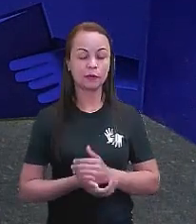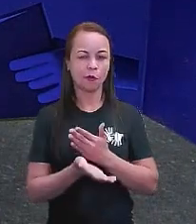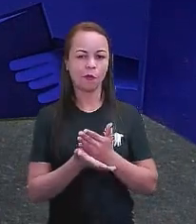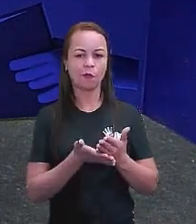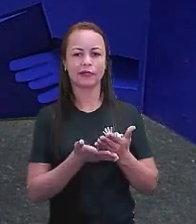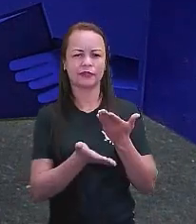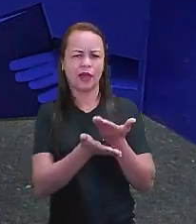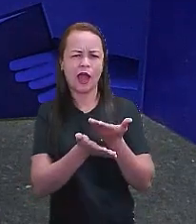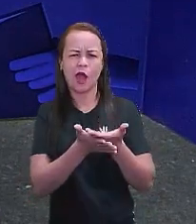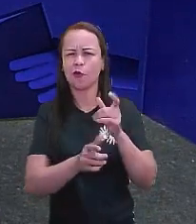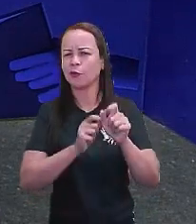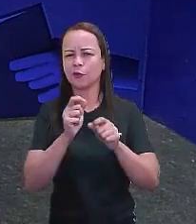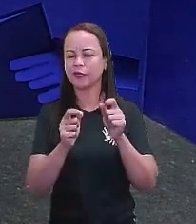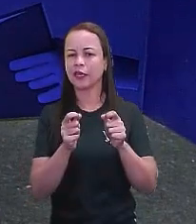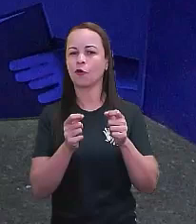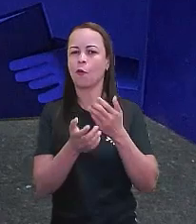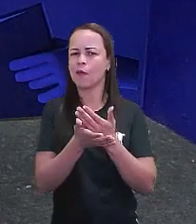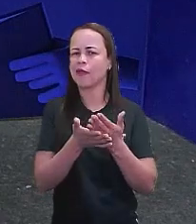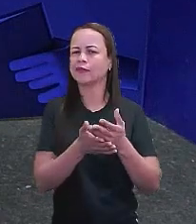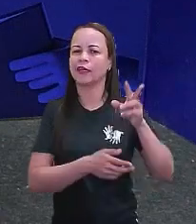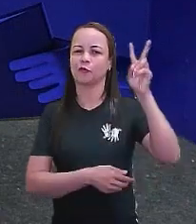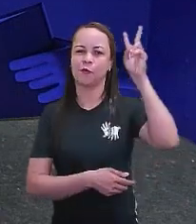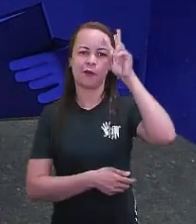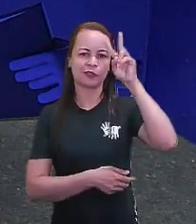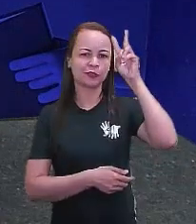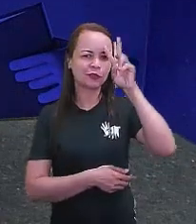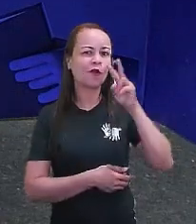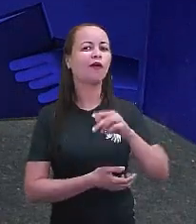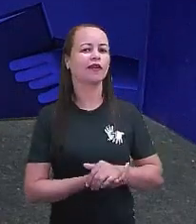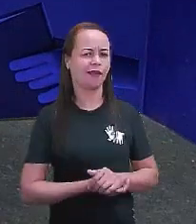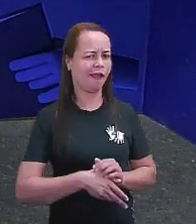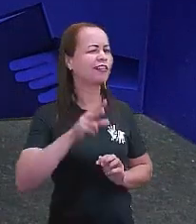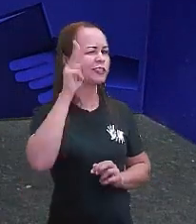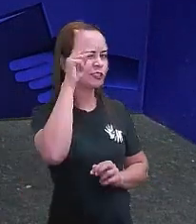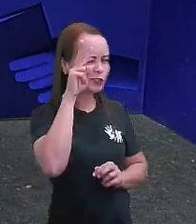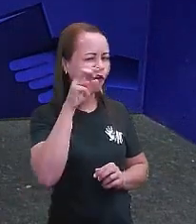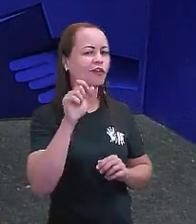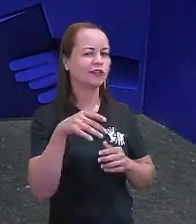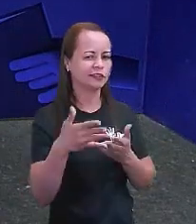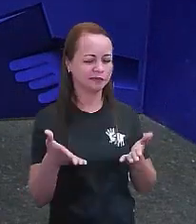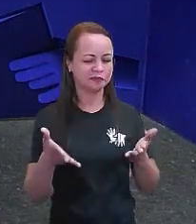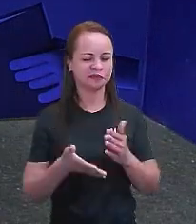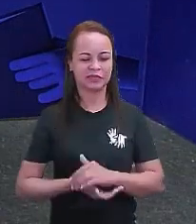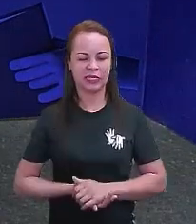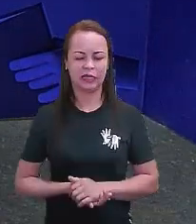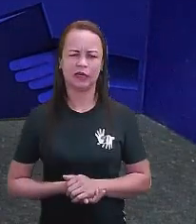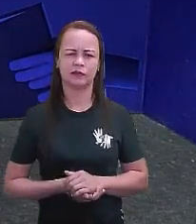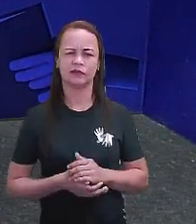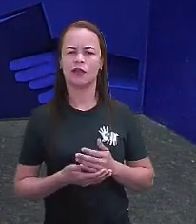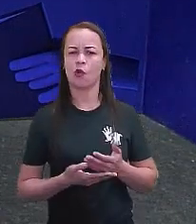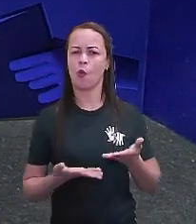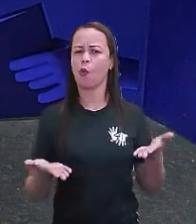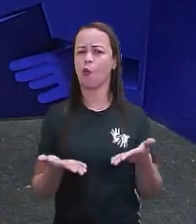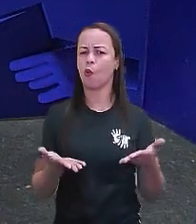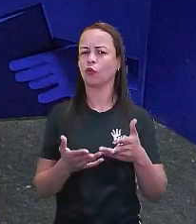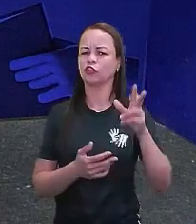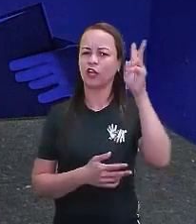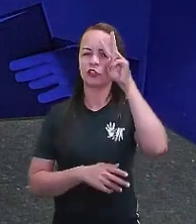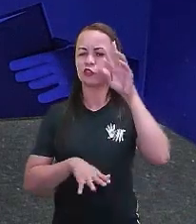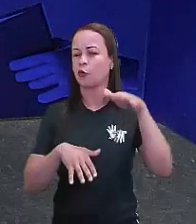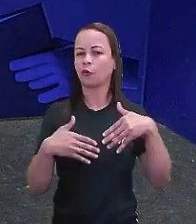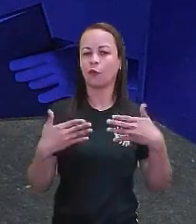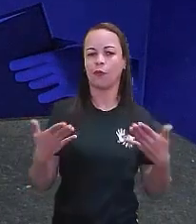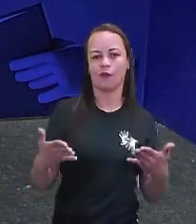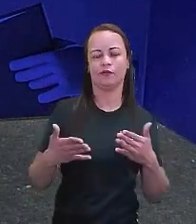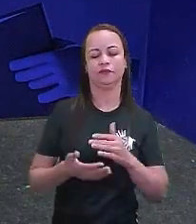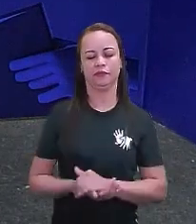uma história! Isso mesmo, uma história, gente. Qual será a história de hoje, hein?